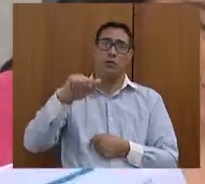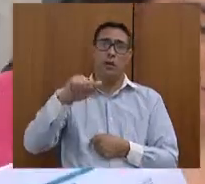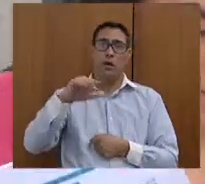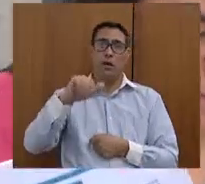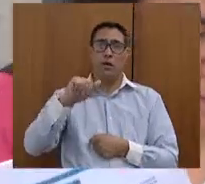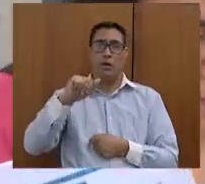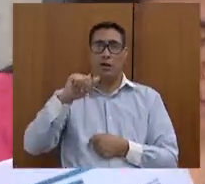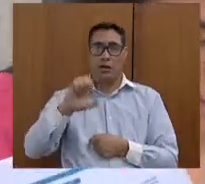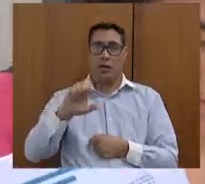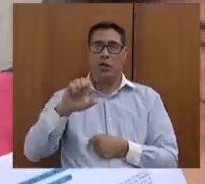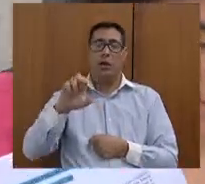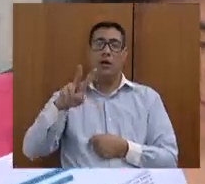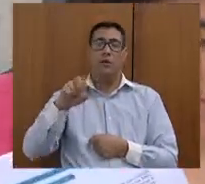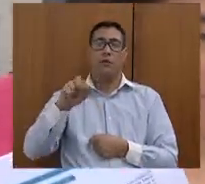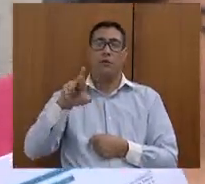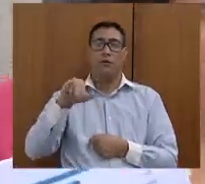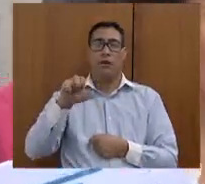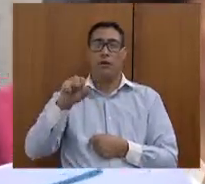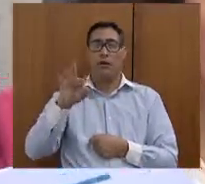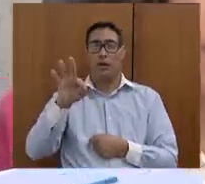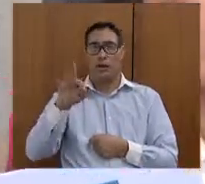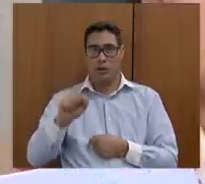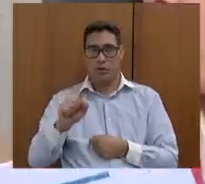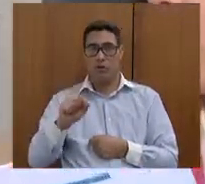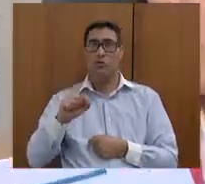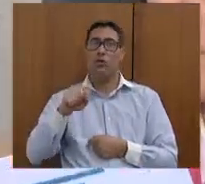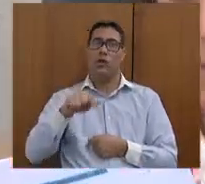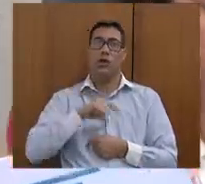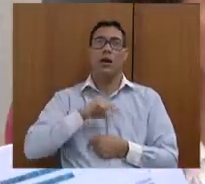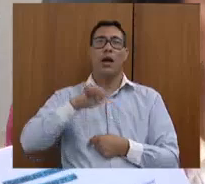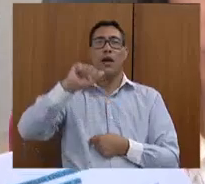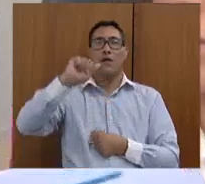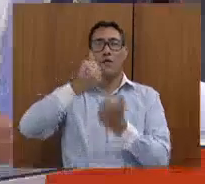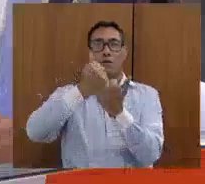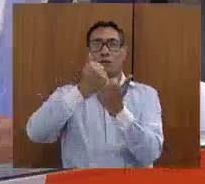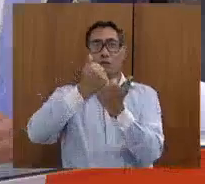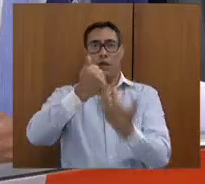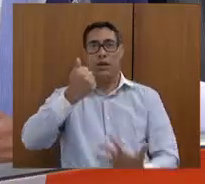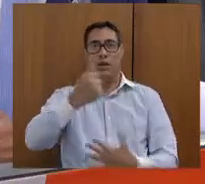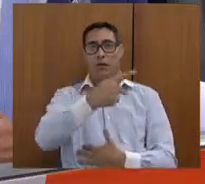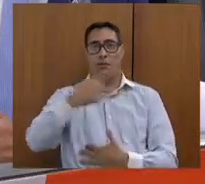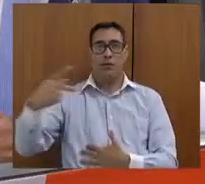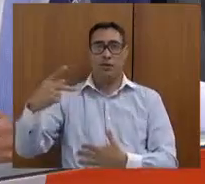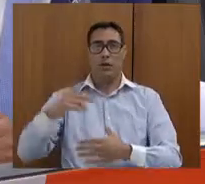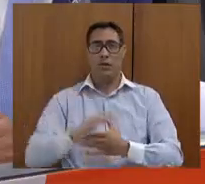da comissão de Educação Ciência e Tecnologia da Assembleia Legislativa de Minas Gerais